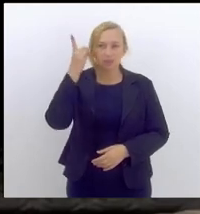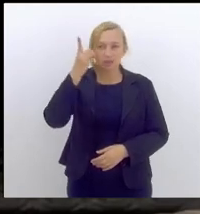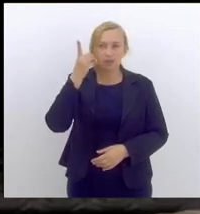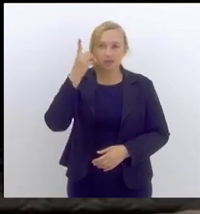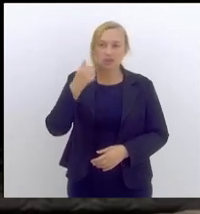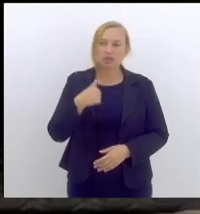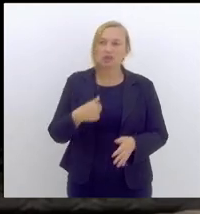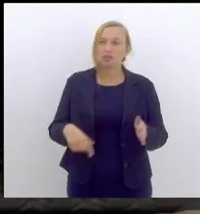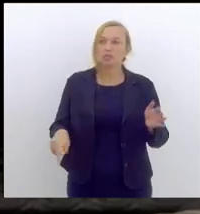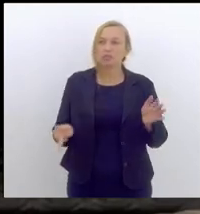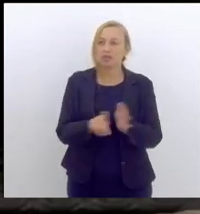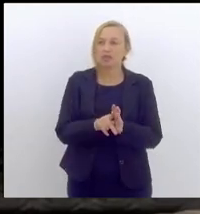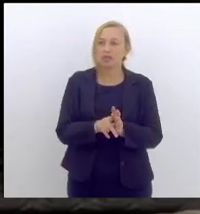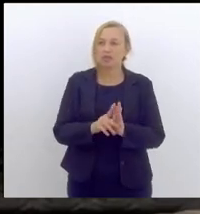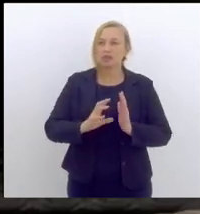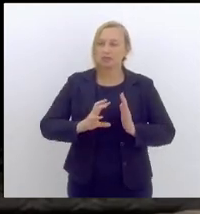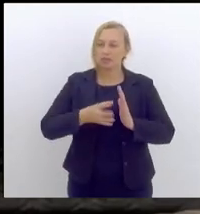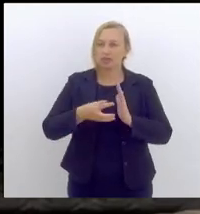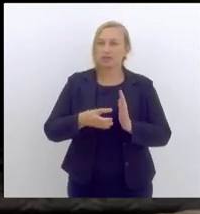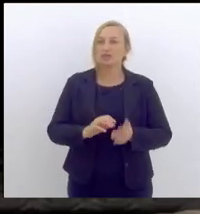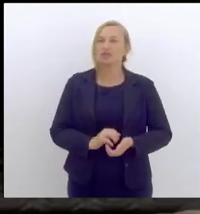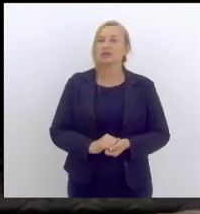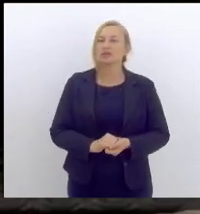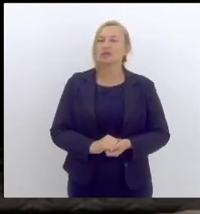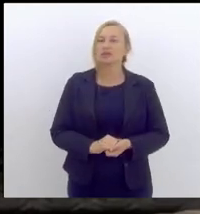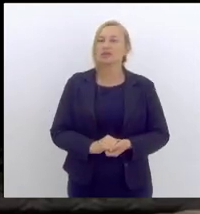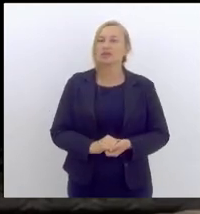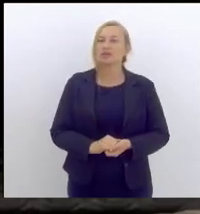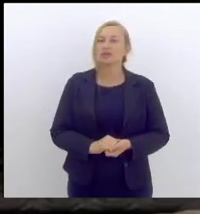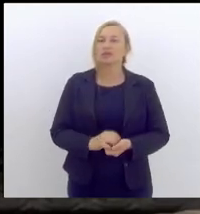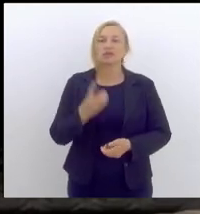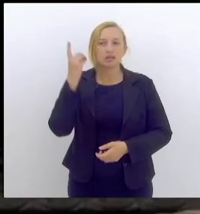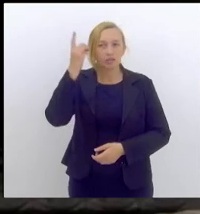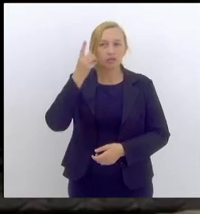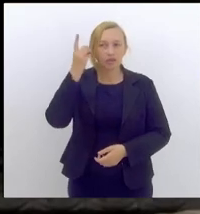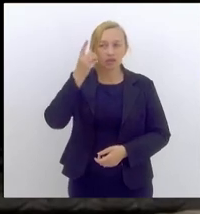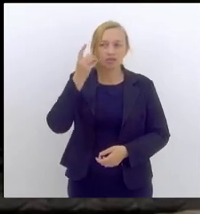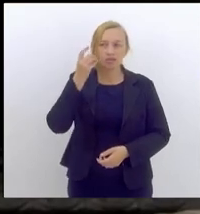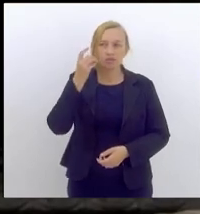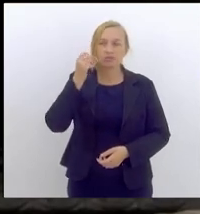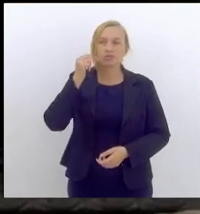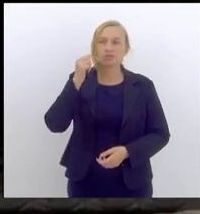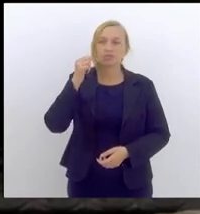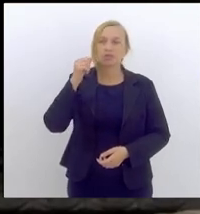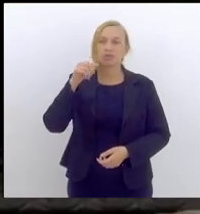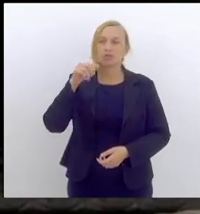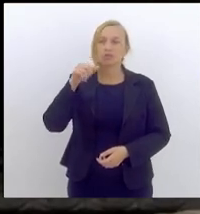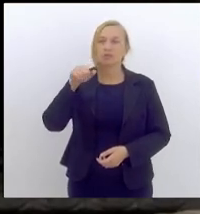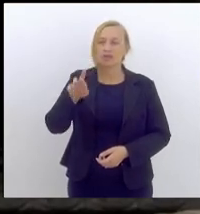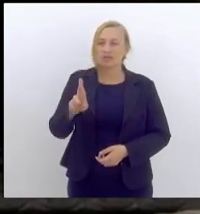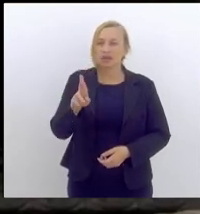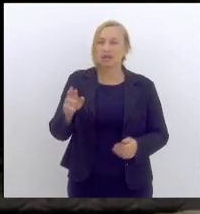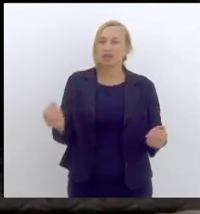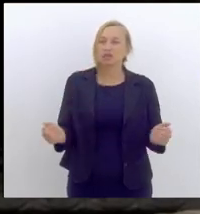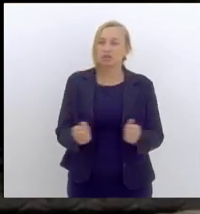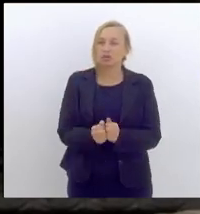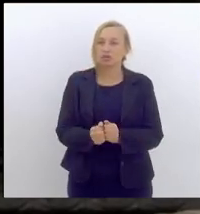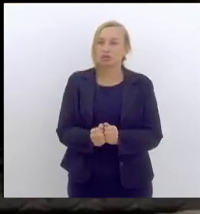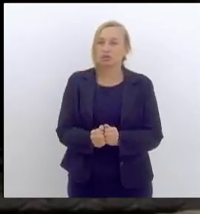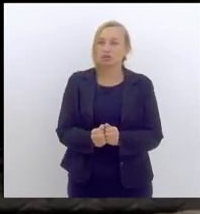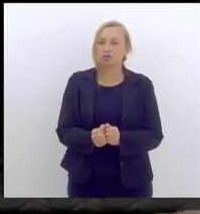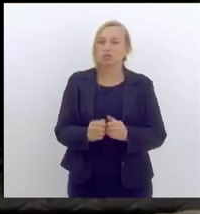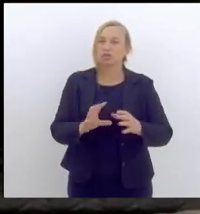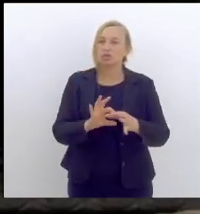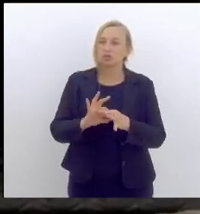pertenço, partido a que pertenço e que deputado Bacelar também pertence. Que vamos seguir unidos. Os